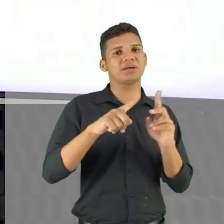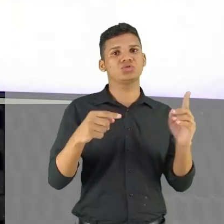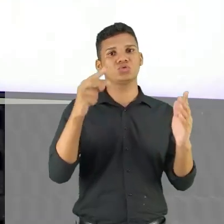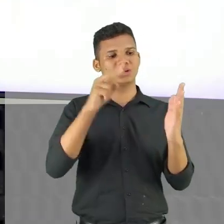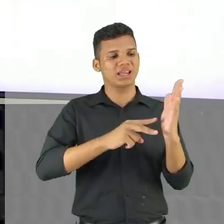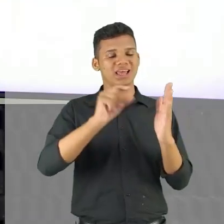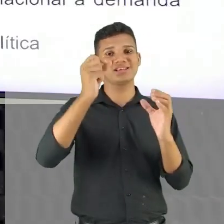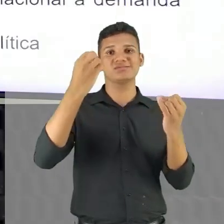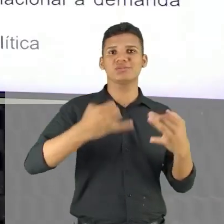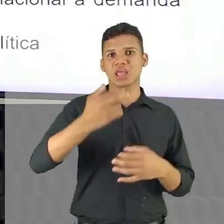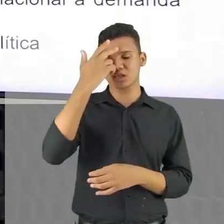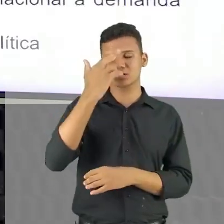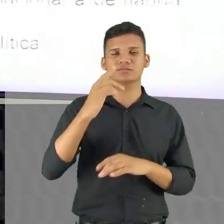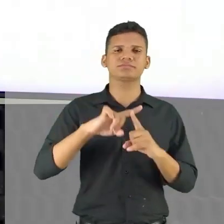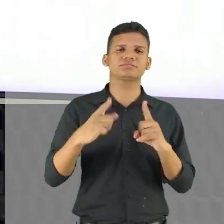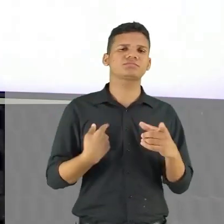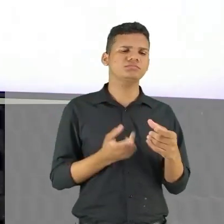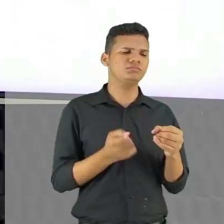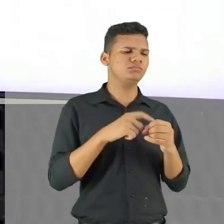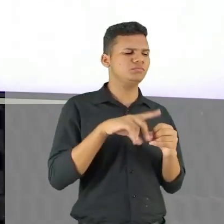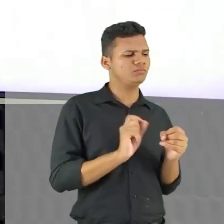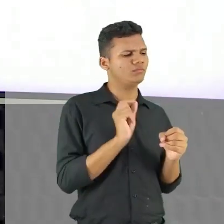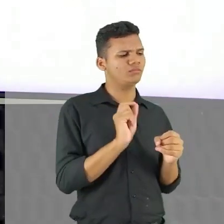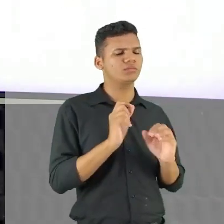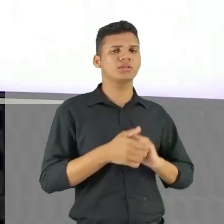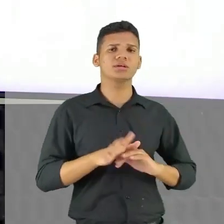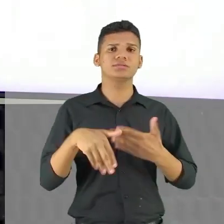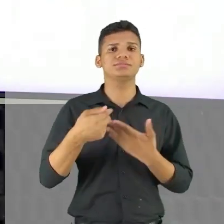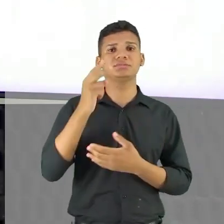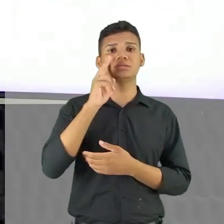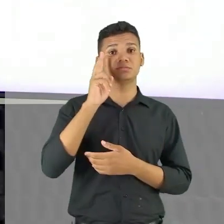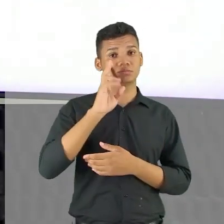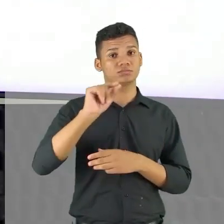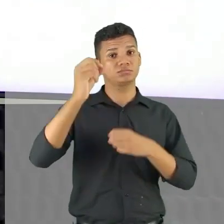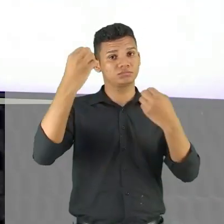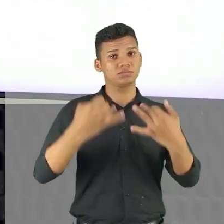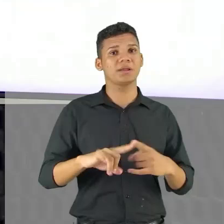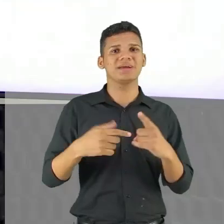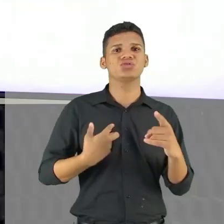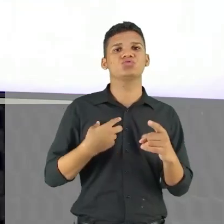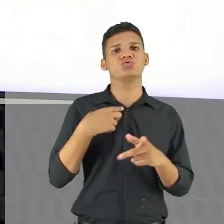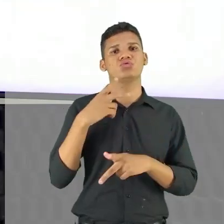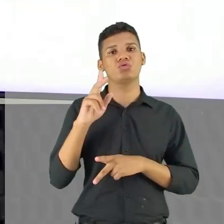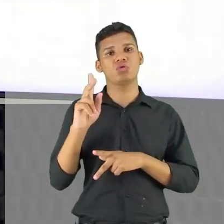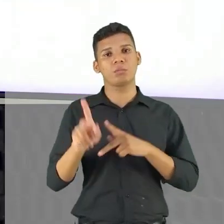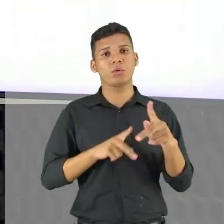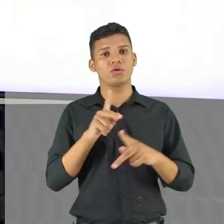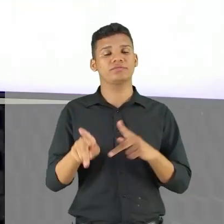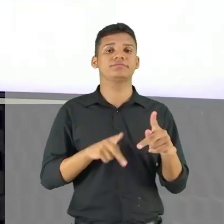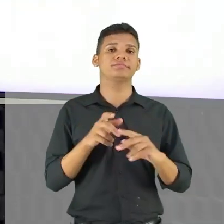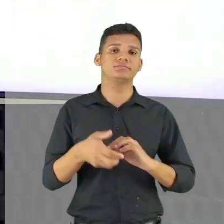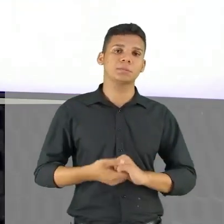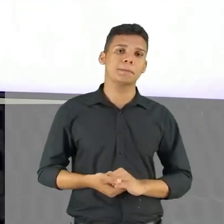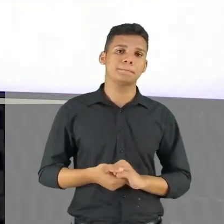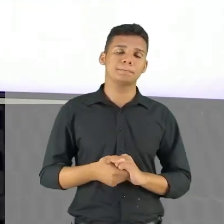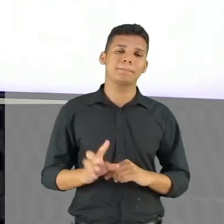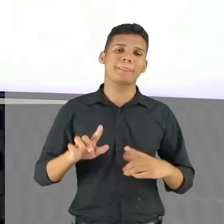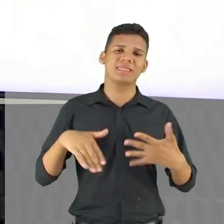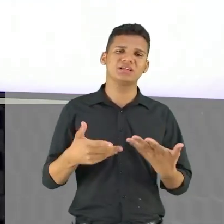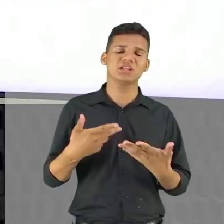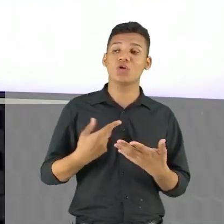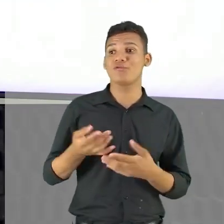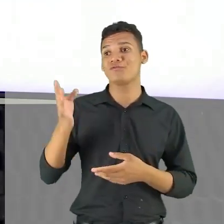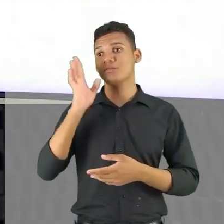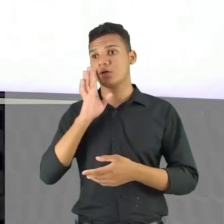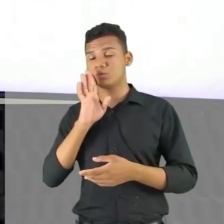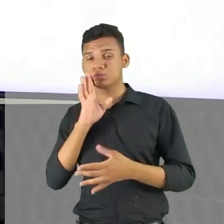essa história. Agora, voltando à questão, lembre-se que ele está falando aqui que o povo palestino estava comemorando